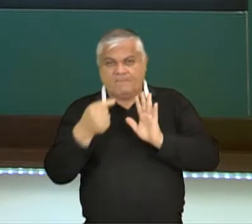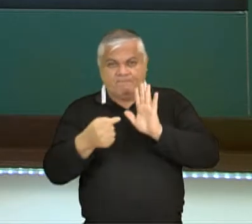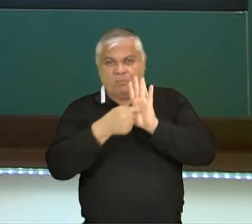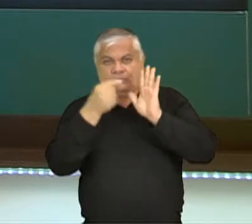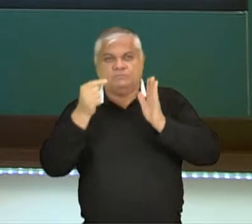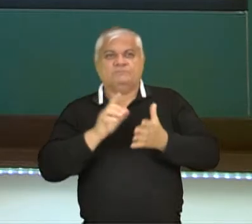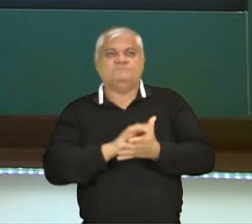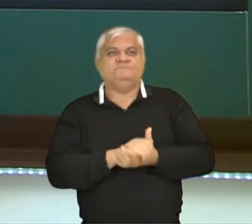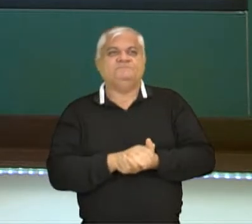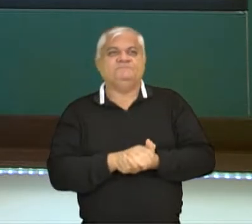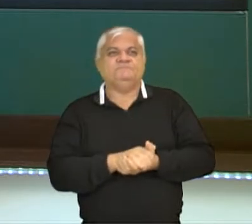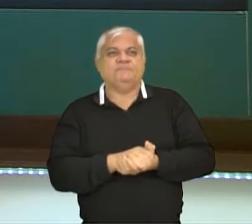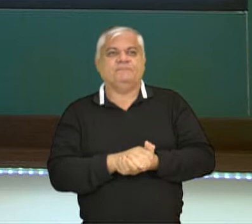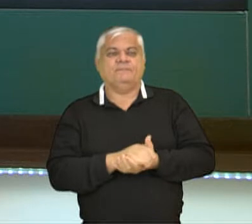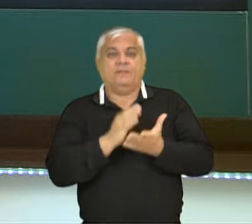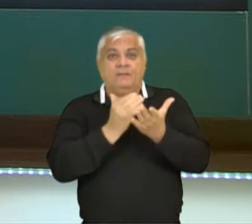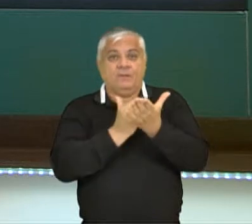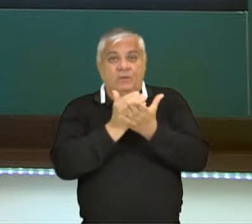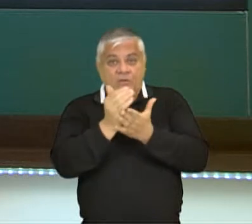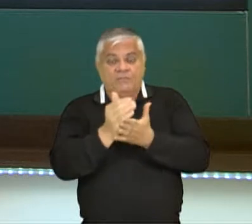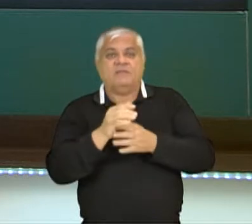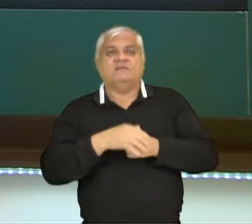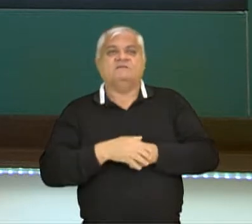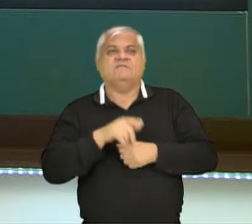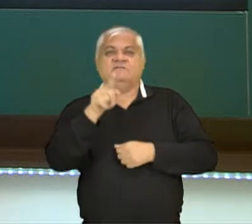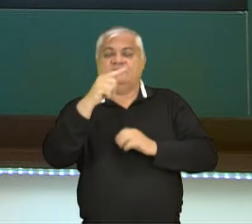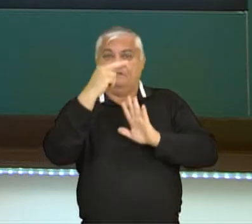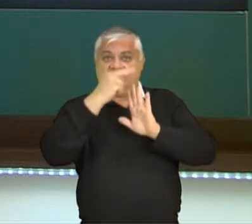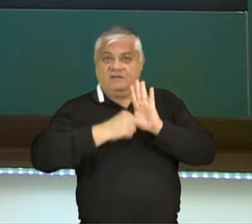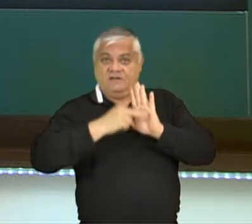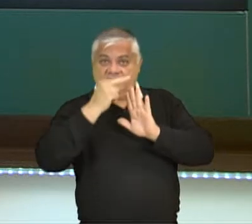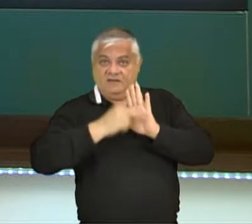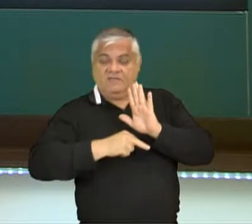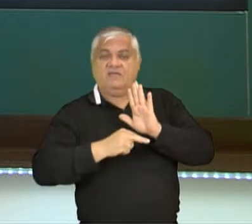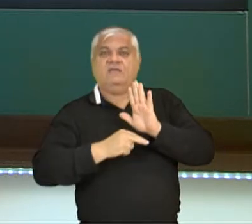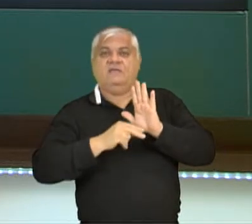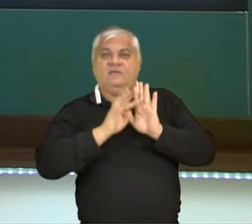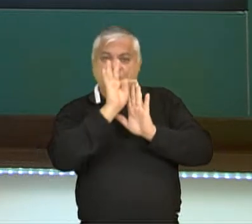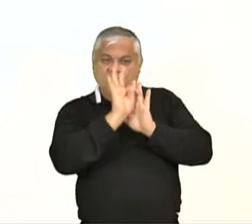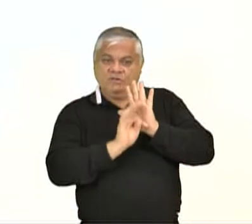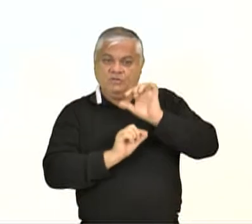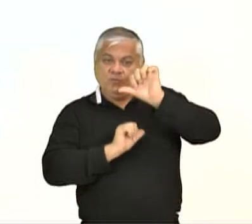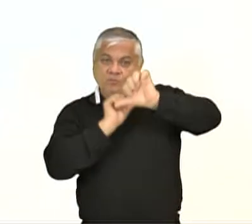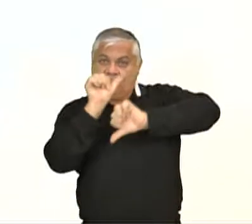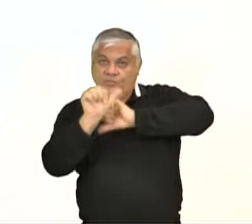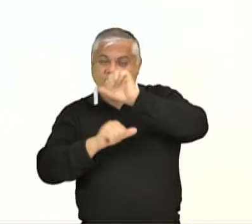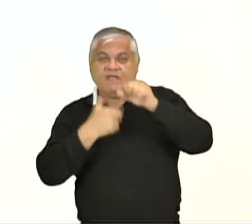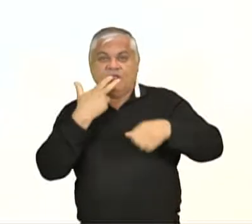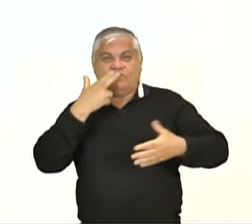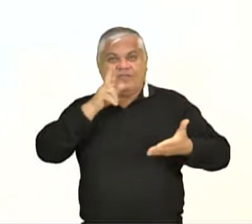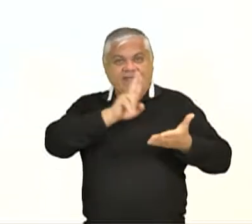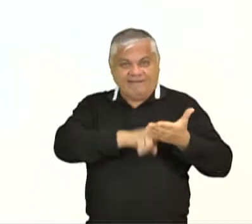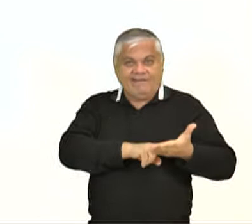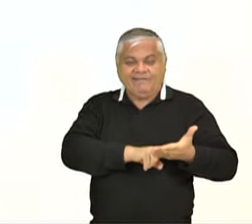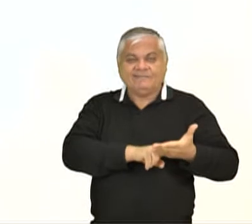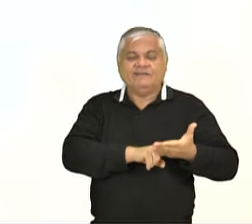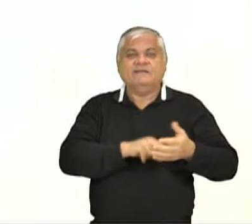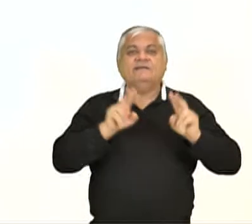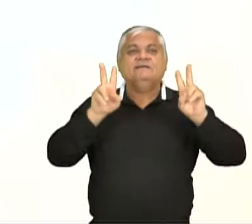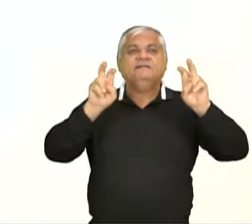pontuação. Então, para começo de conversa, você lerá um trecho modificado da carta ao leitor,